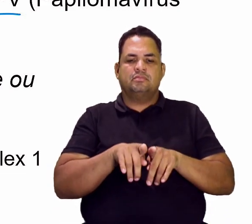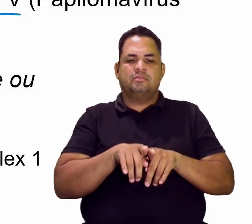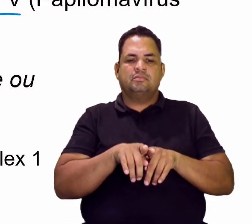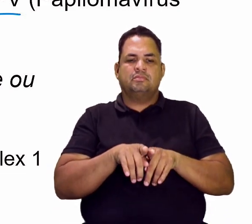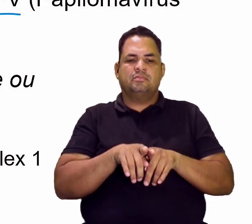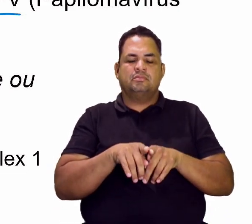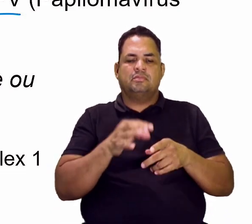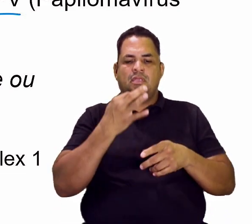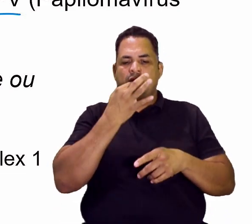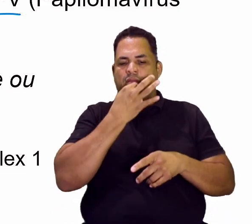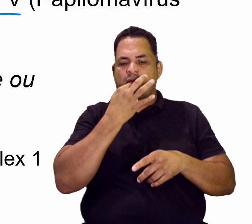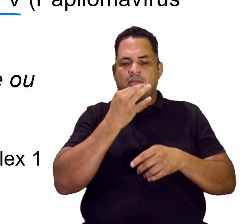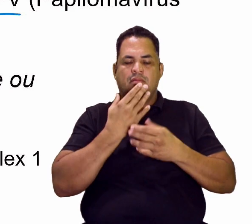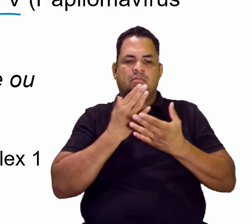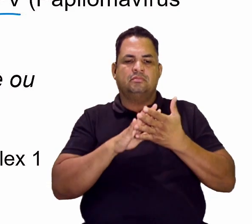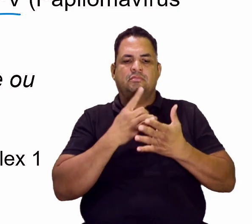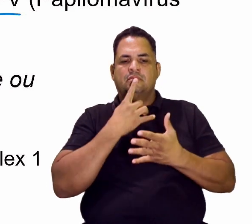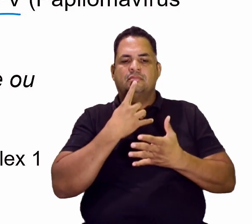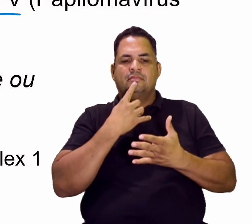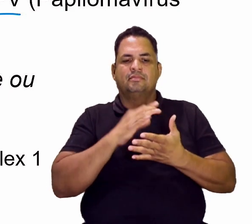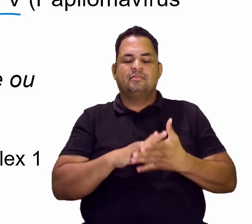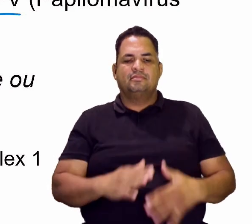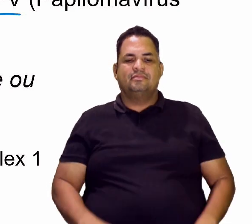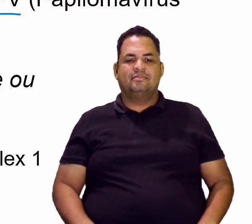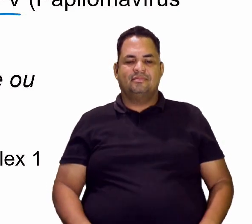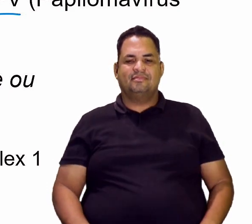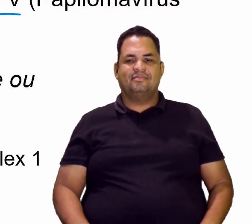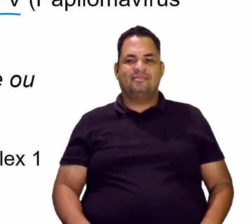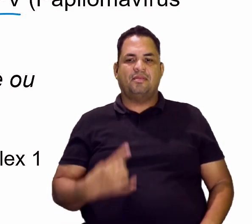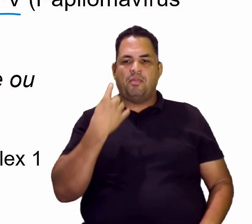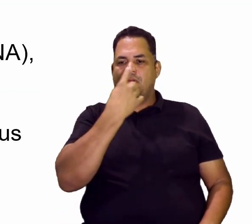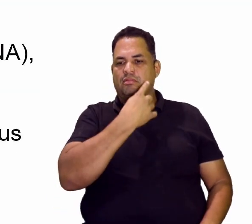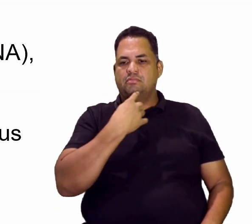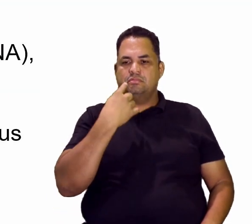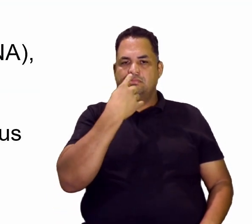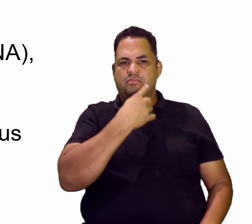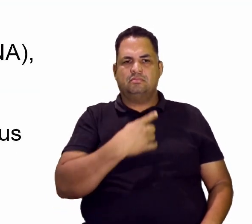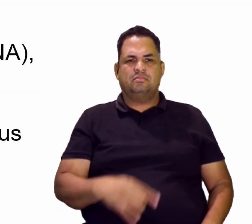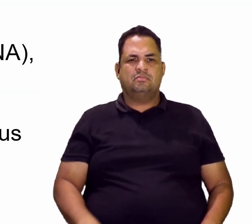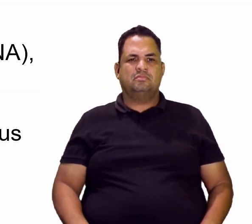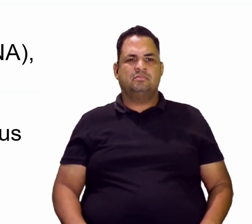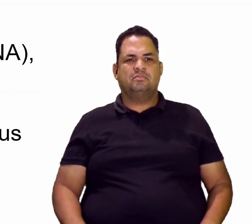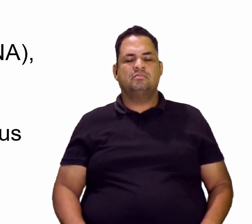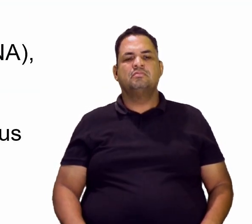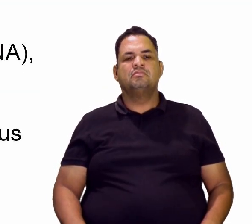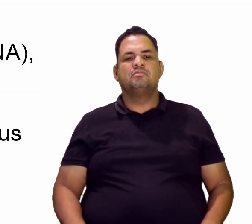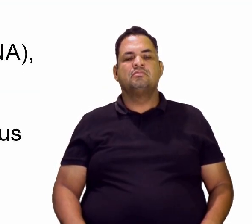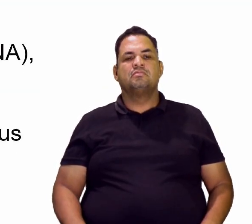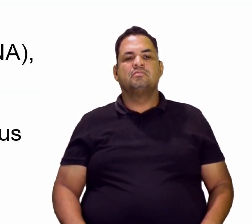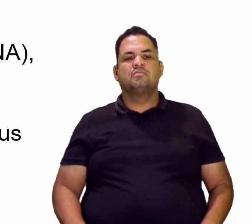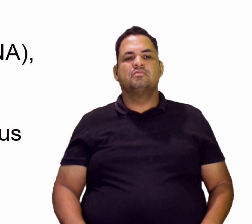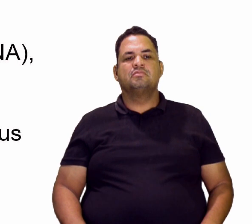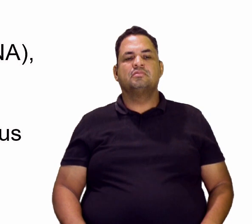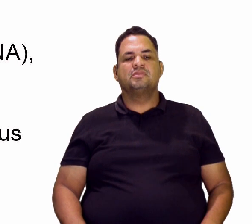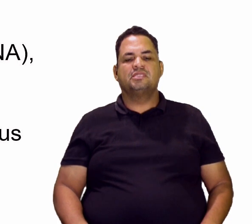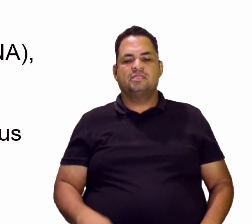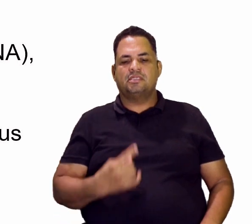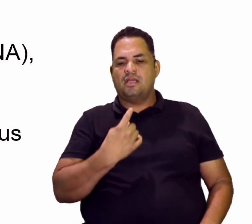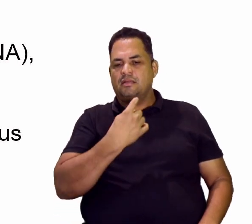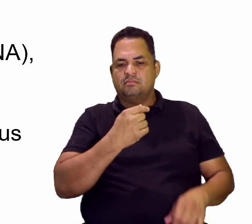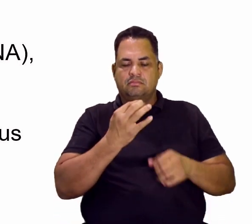da labial, obviamente na região da boca, né? Bucal, oral, tá? Vamos seguindo. E aí a gente tem também a